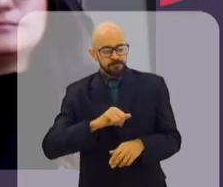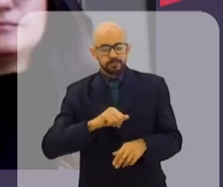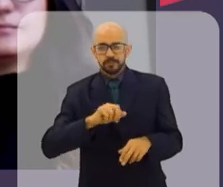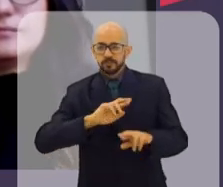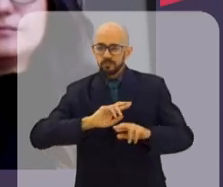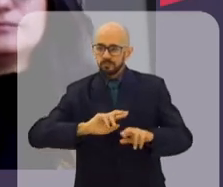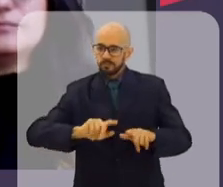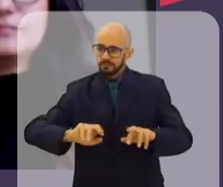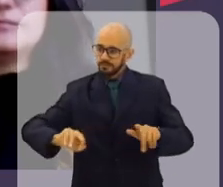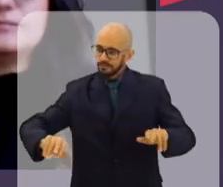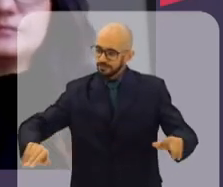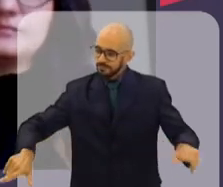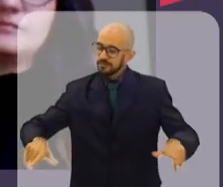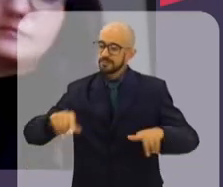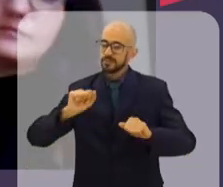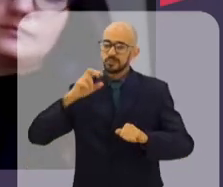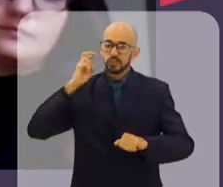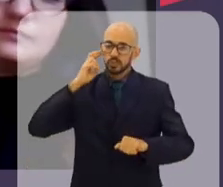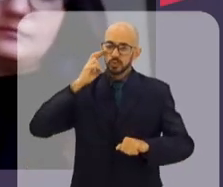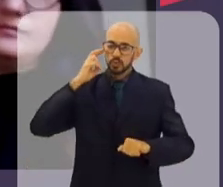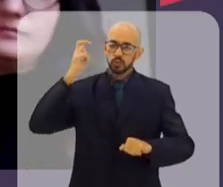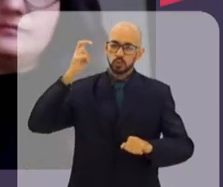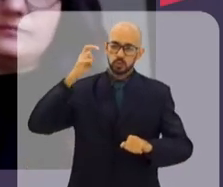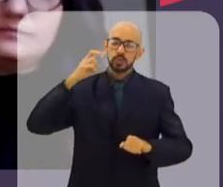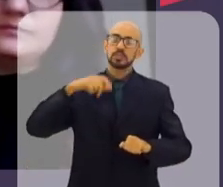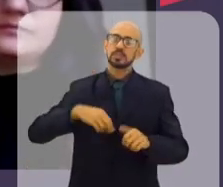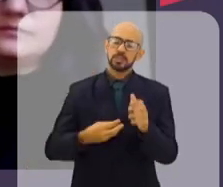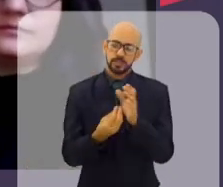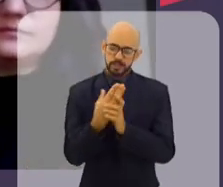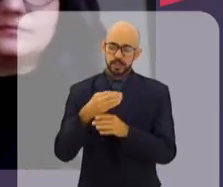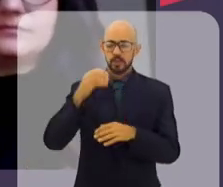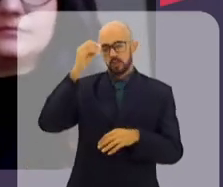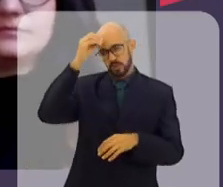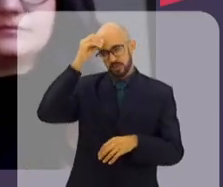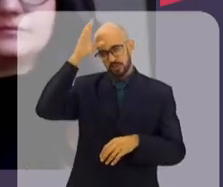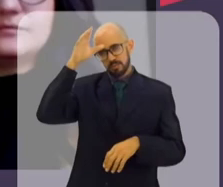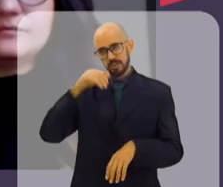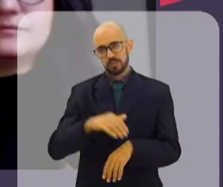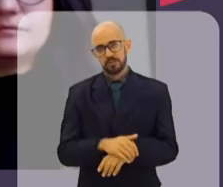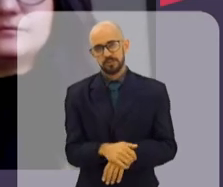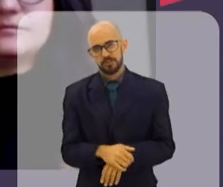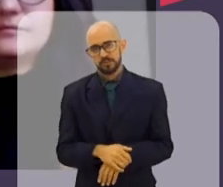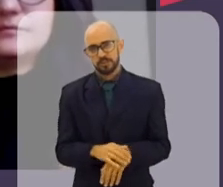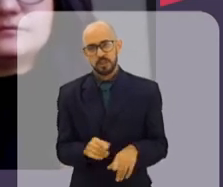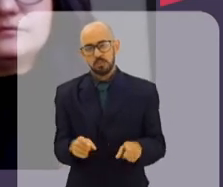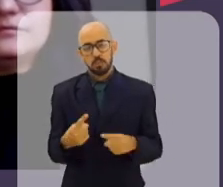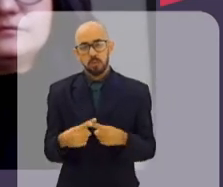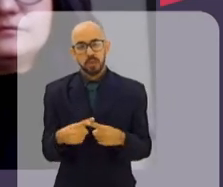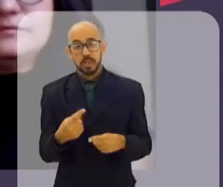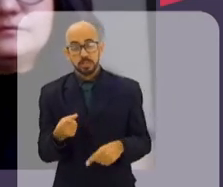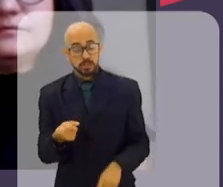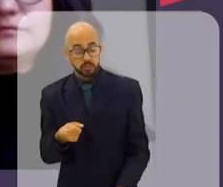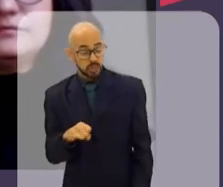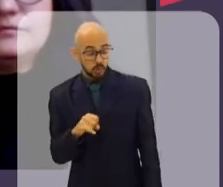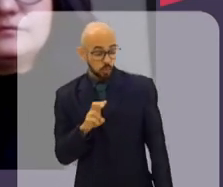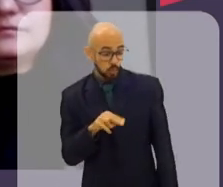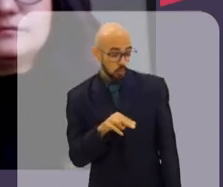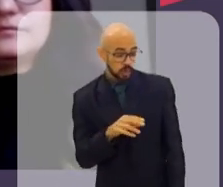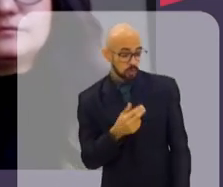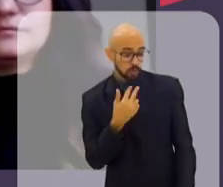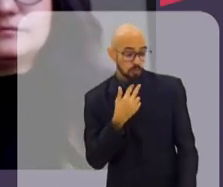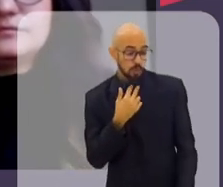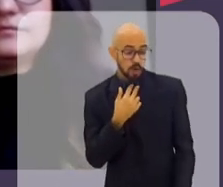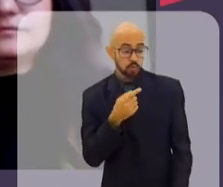mostrar que outros lugares, outros espaços também produzem conhecimento. E essa coisa de não poder questionar